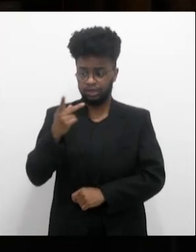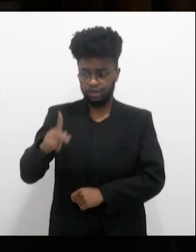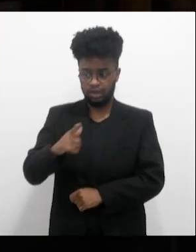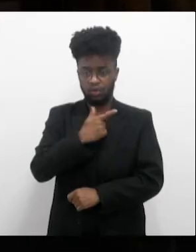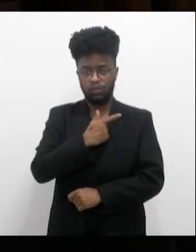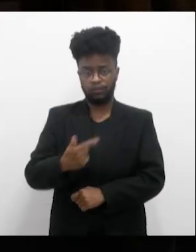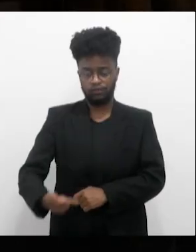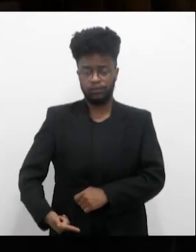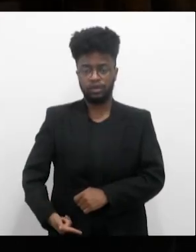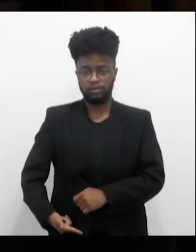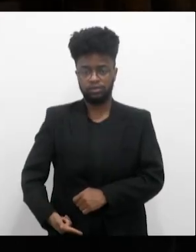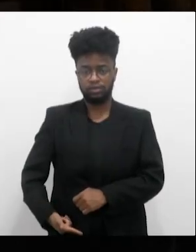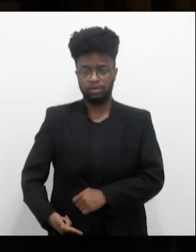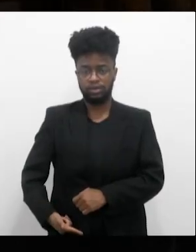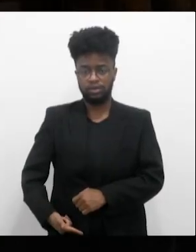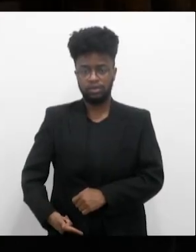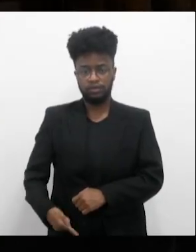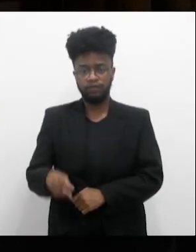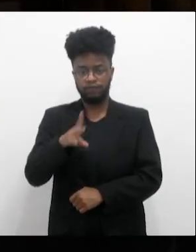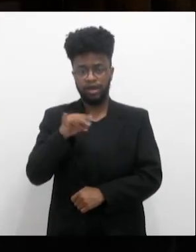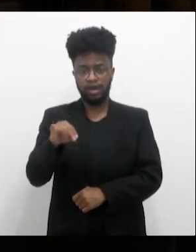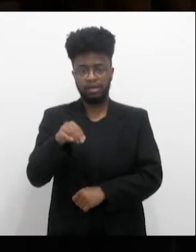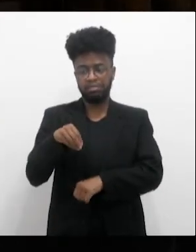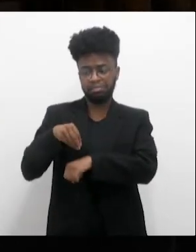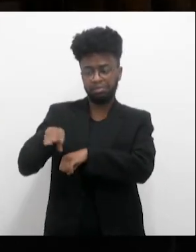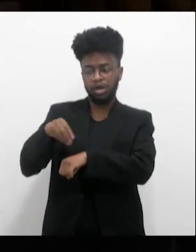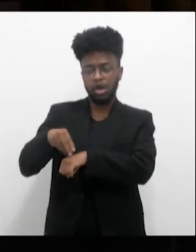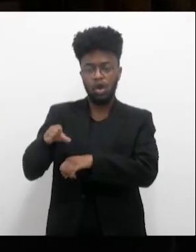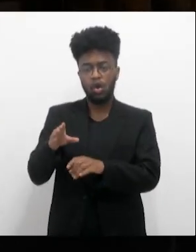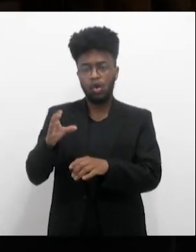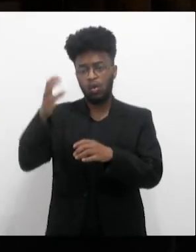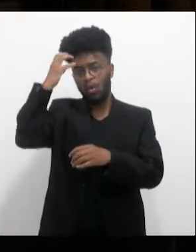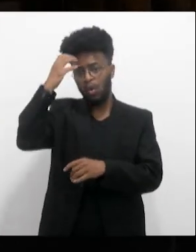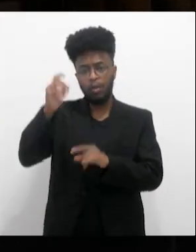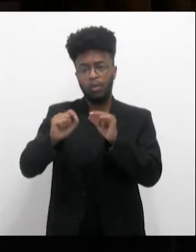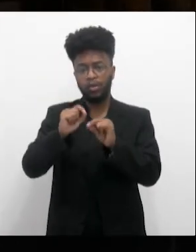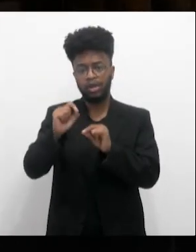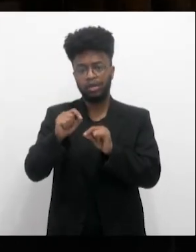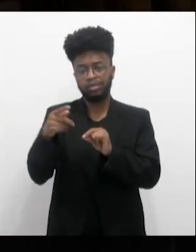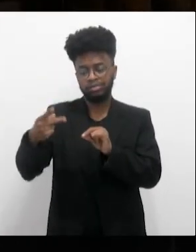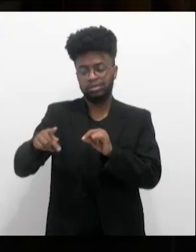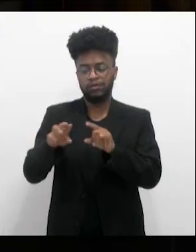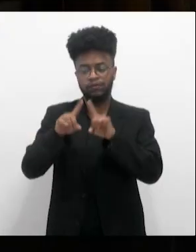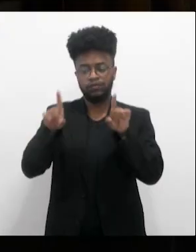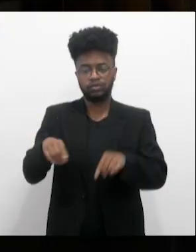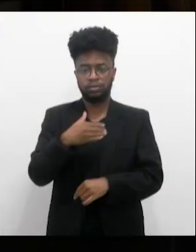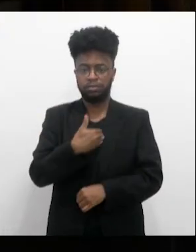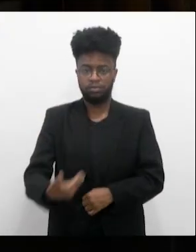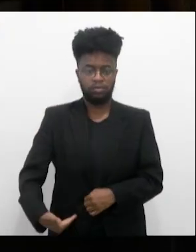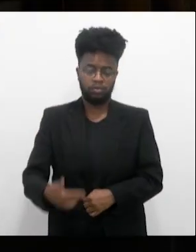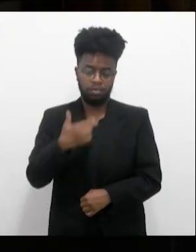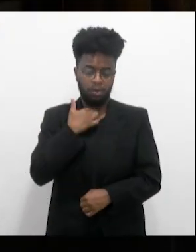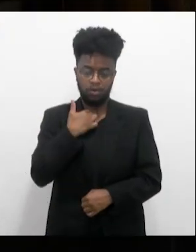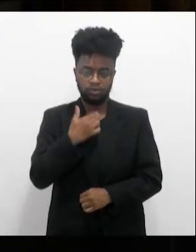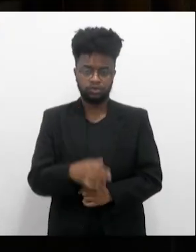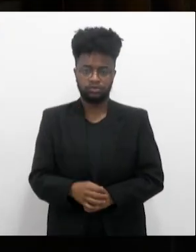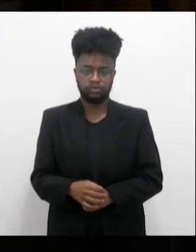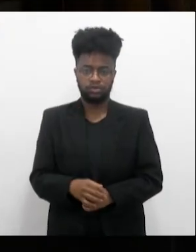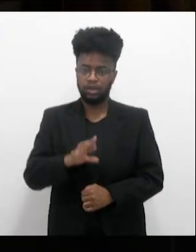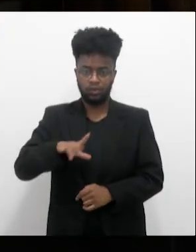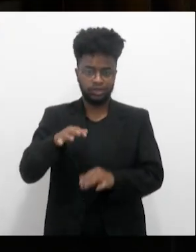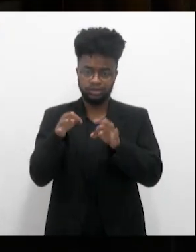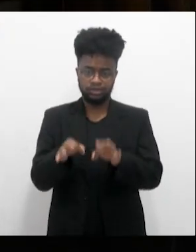governo seja transferida para as costas do funcionário público. Não é